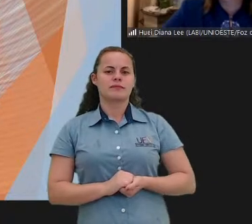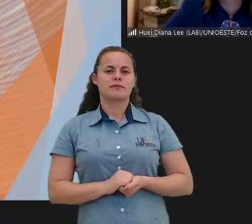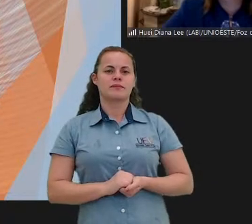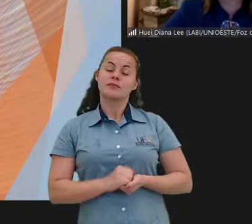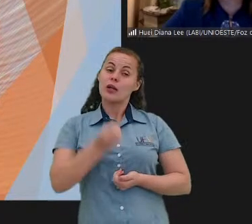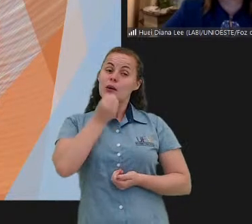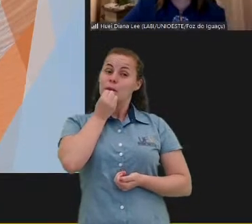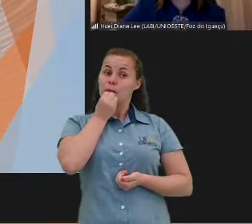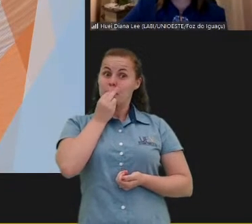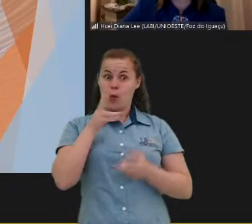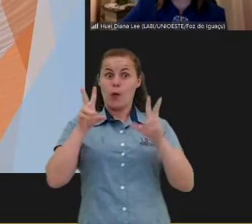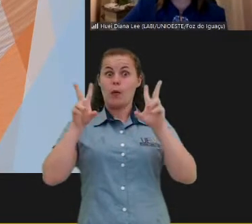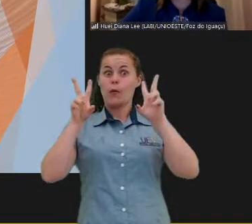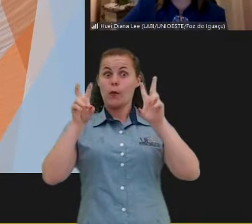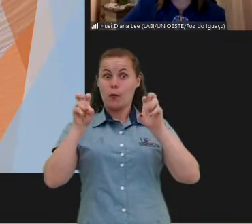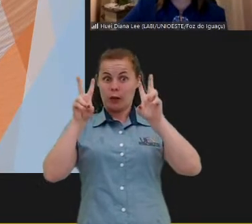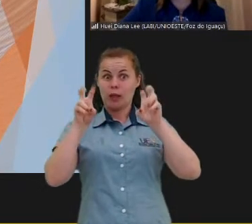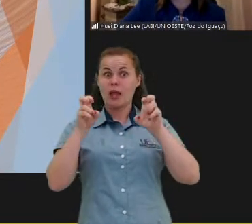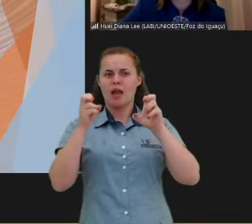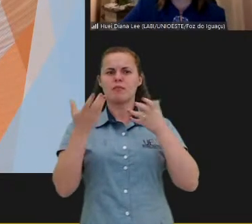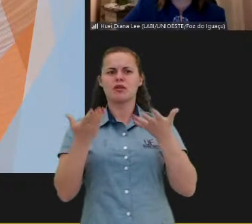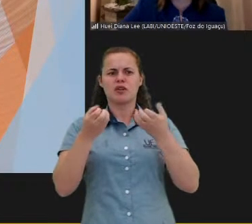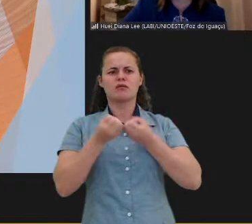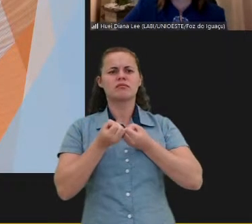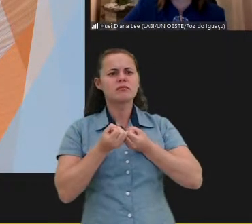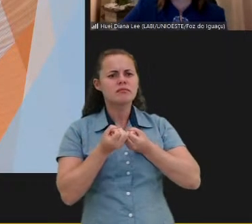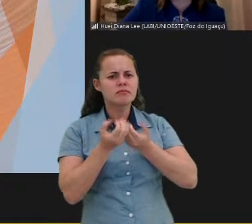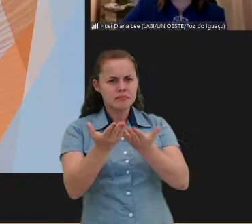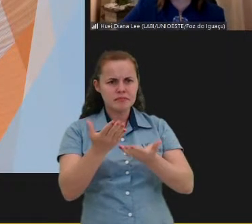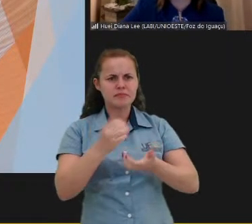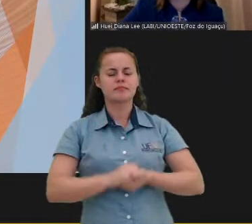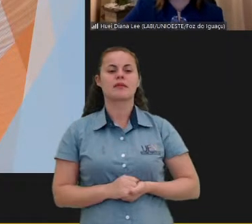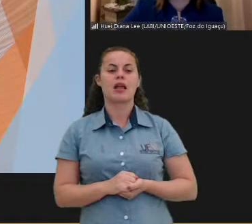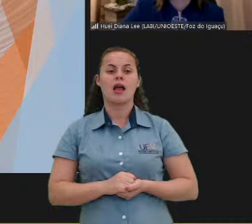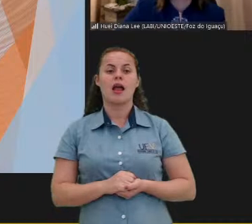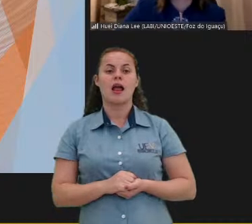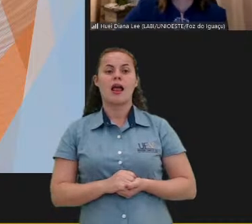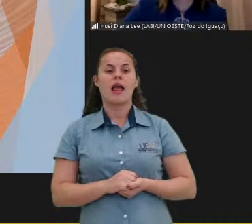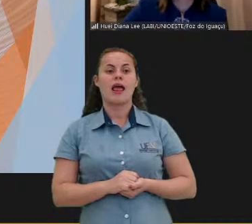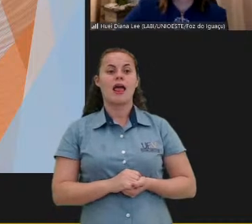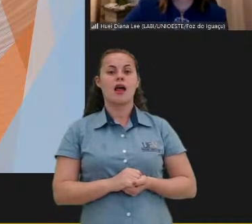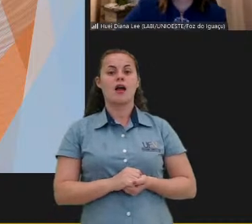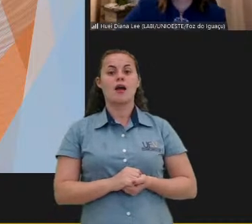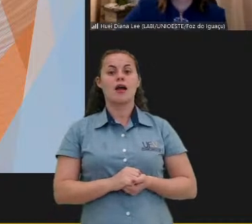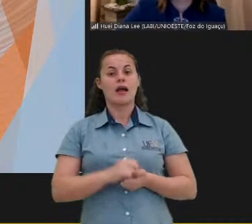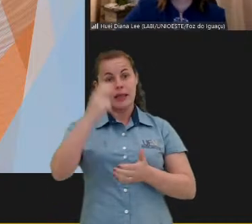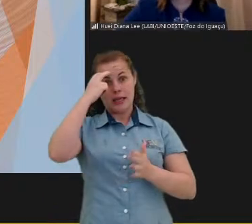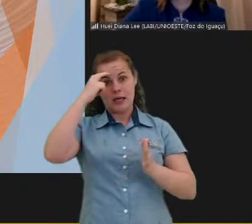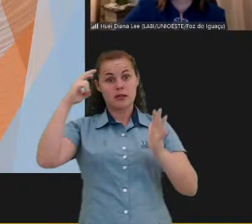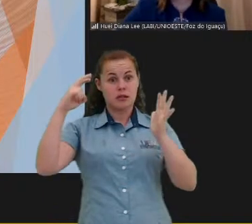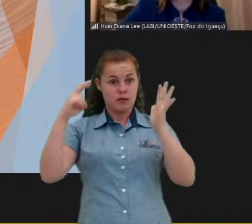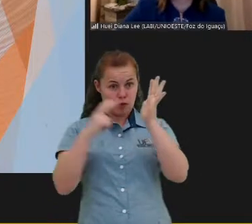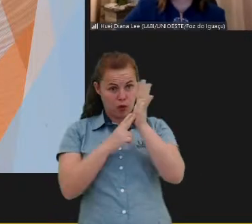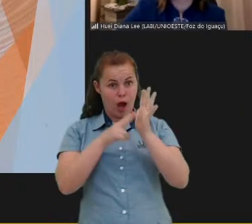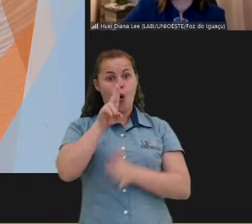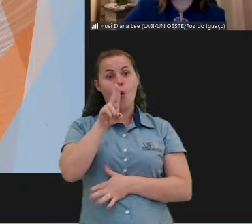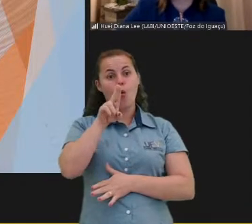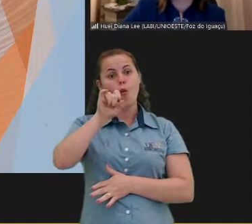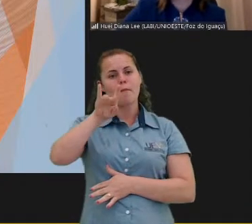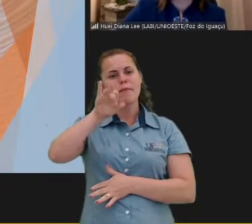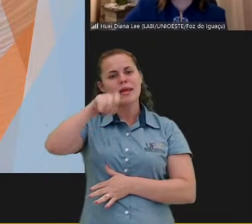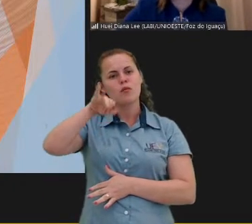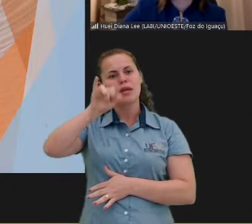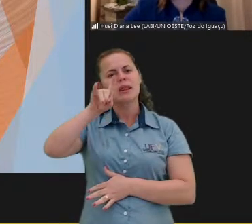Bom, o tema, como o Marlon já apresentou, da palestra, é inteligência artificial rumo à